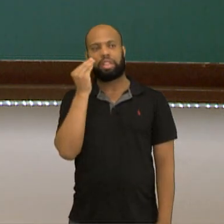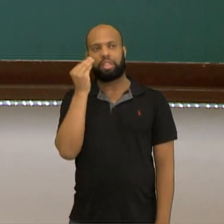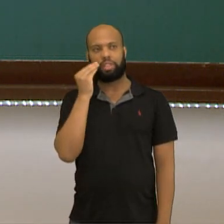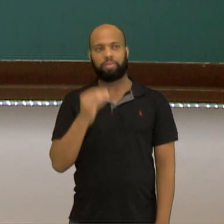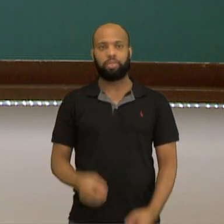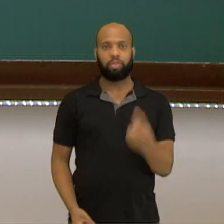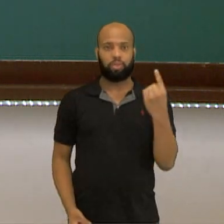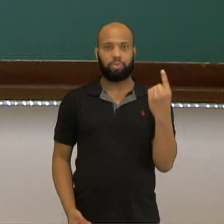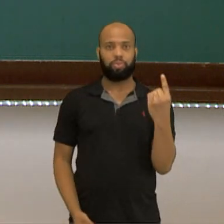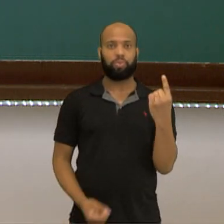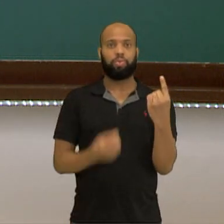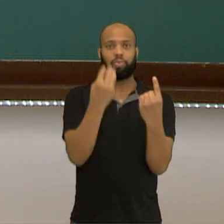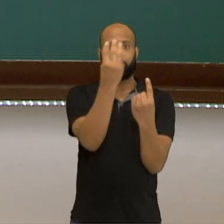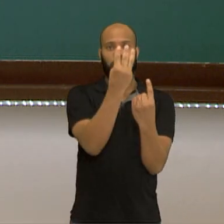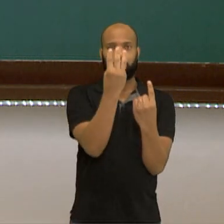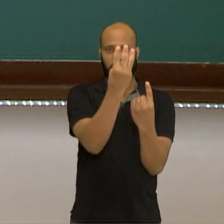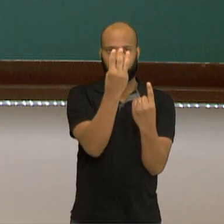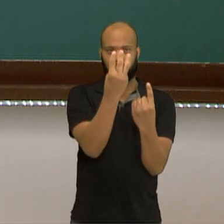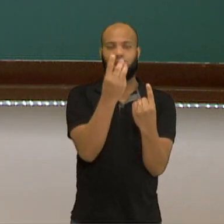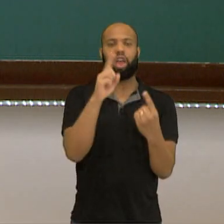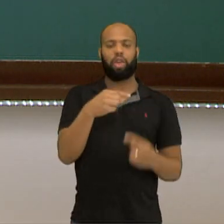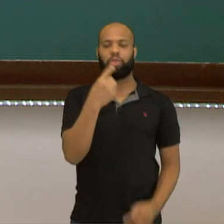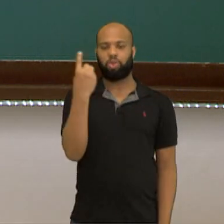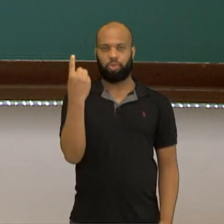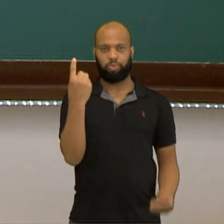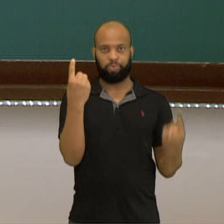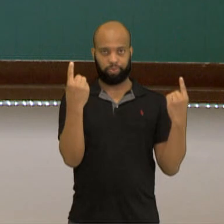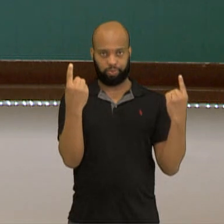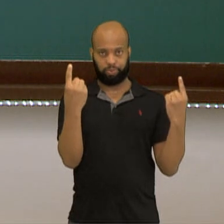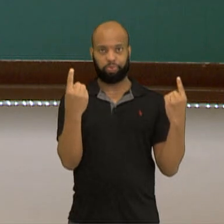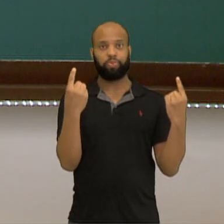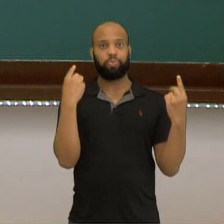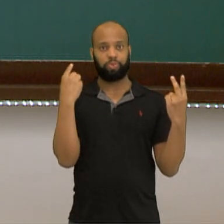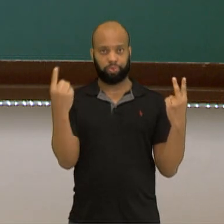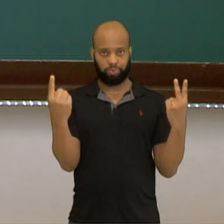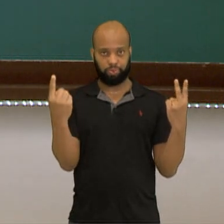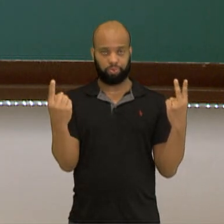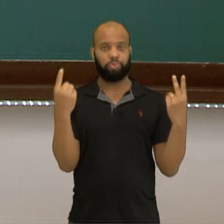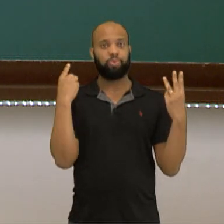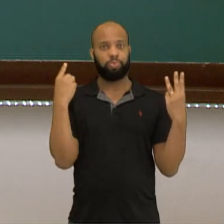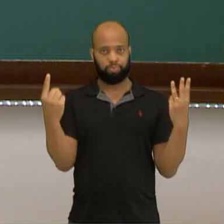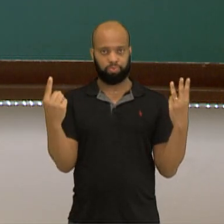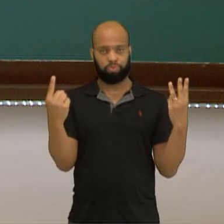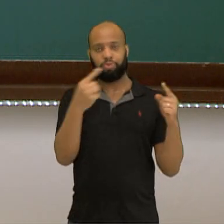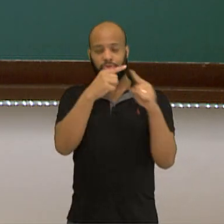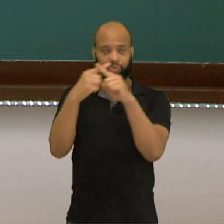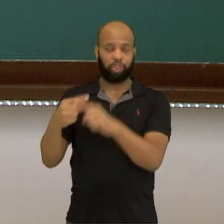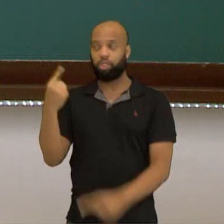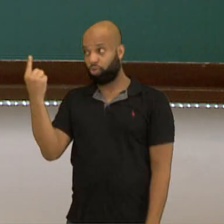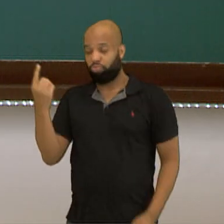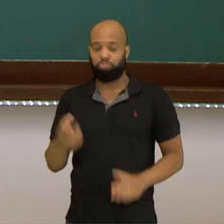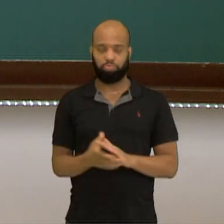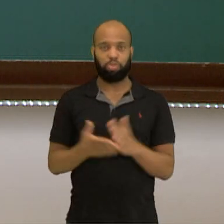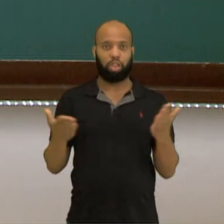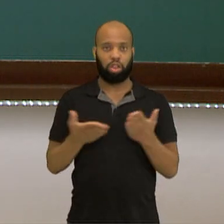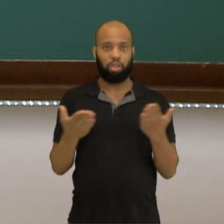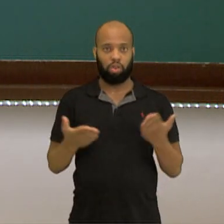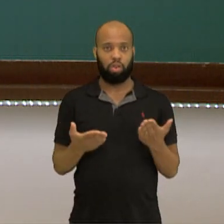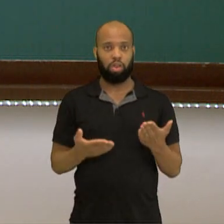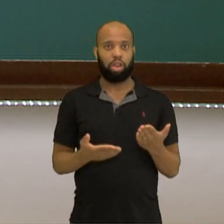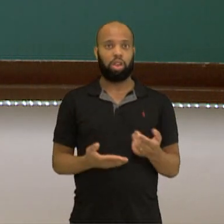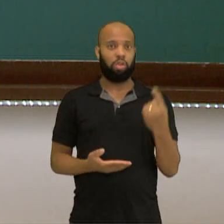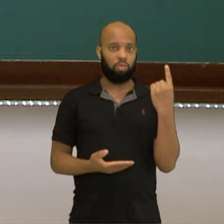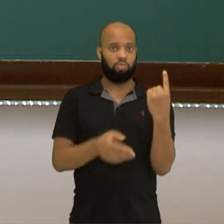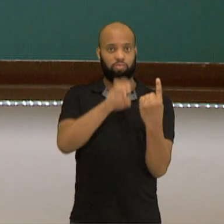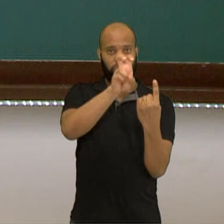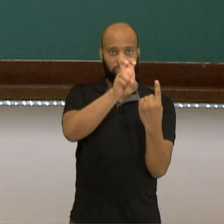1 elevado ao cubo. 1 vezes 1 vezes 1. Quanto dá? 1. 1 elevado à quinta. 1